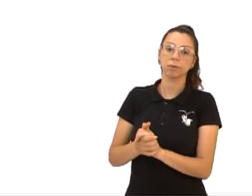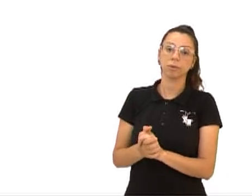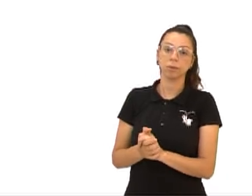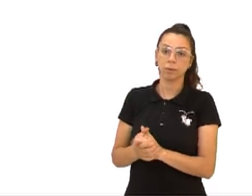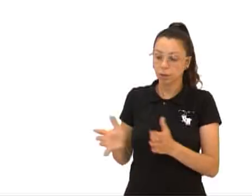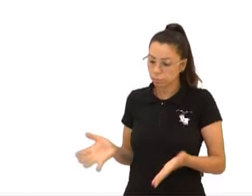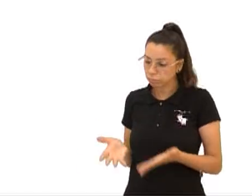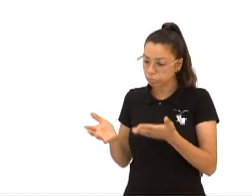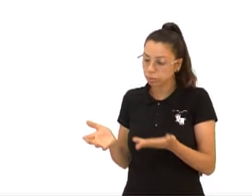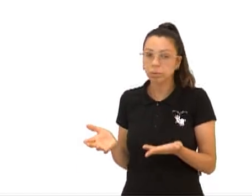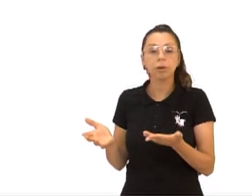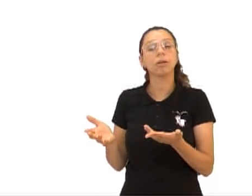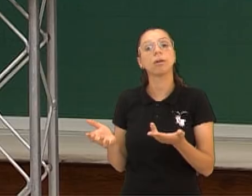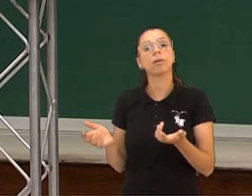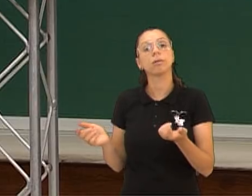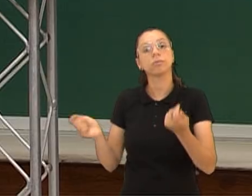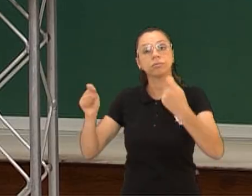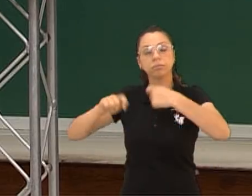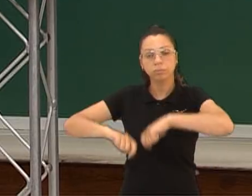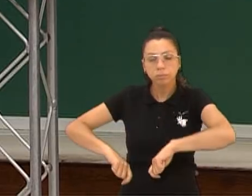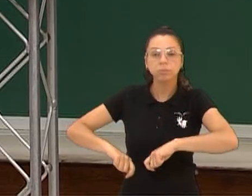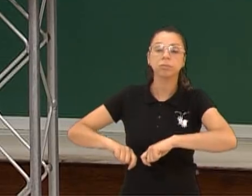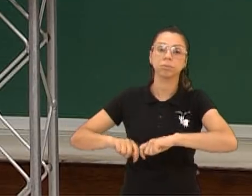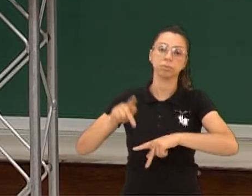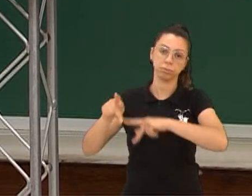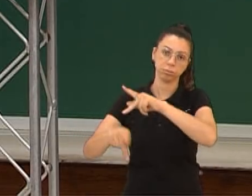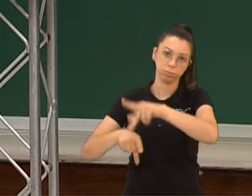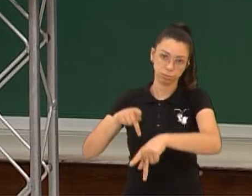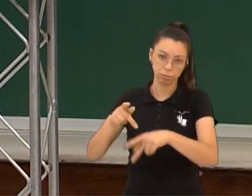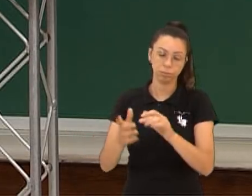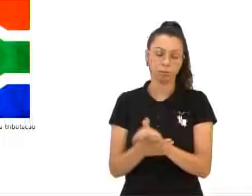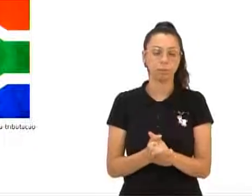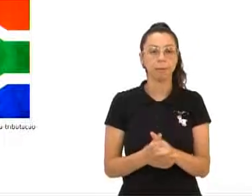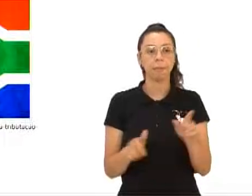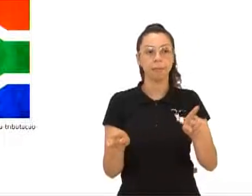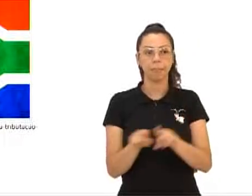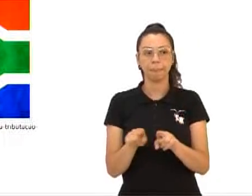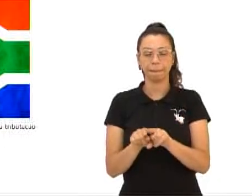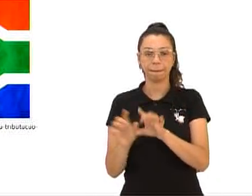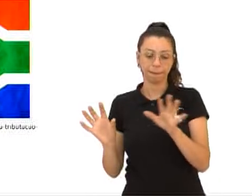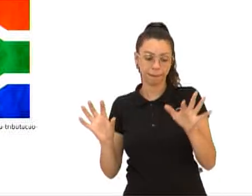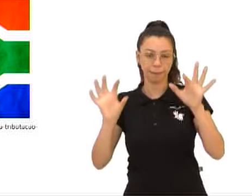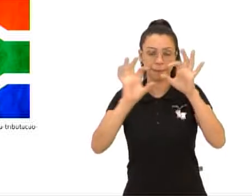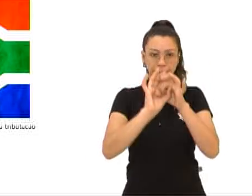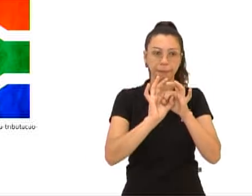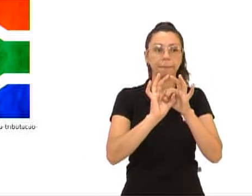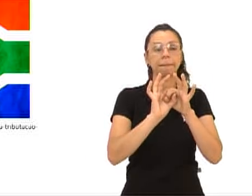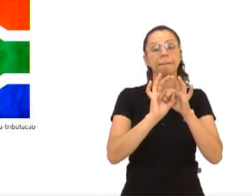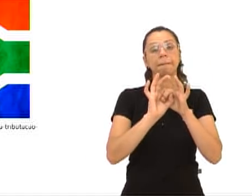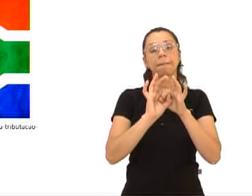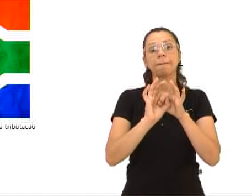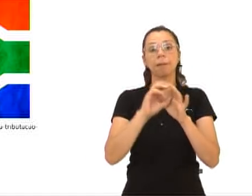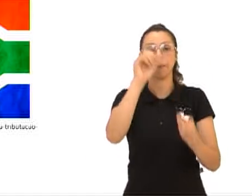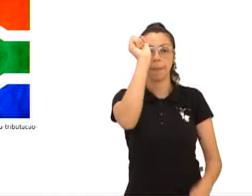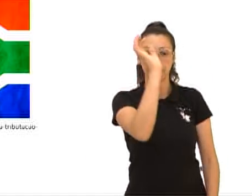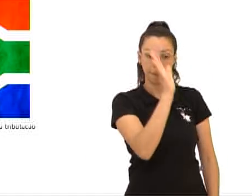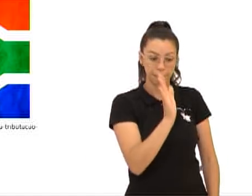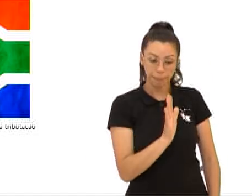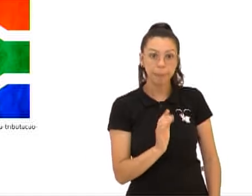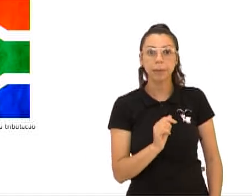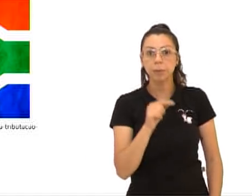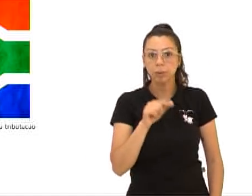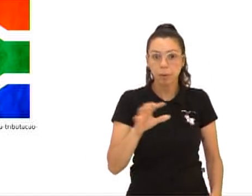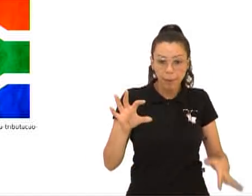necessidades essenciais da população. As parcerias aí do Brasil, né, o Brasil é parceiro de vários